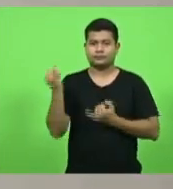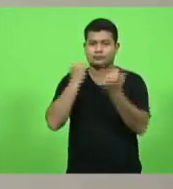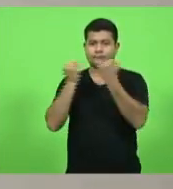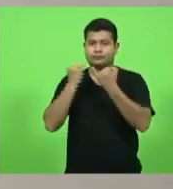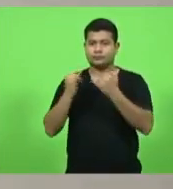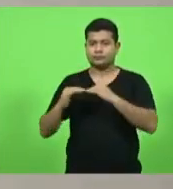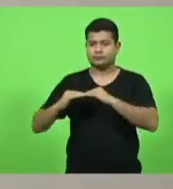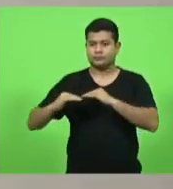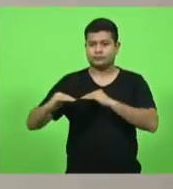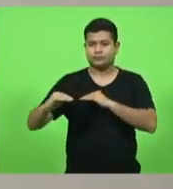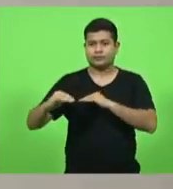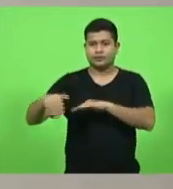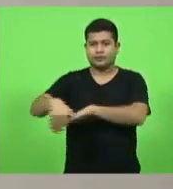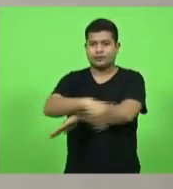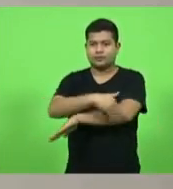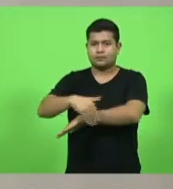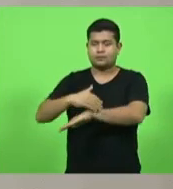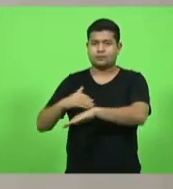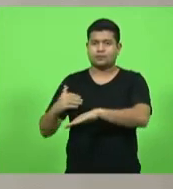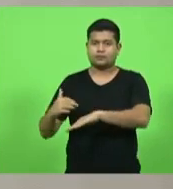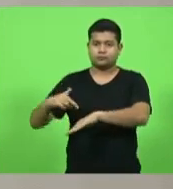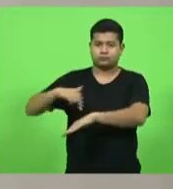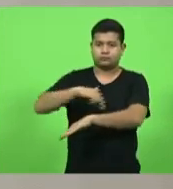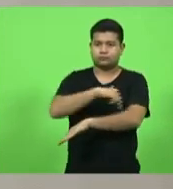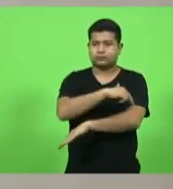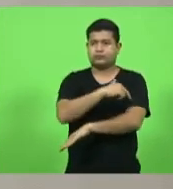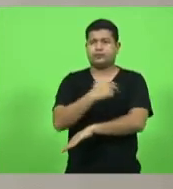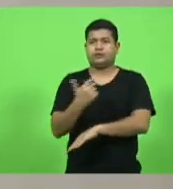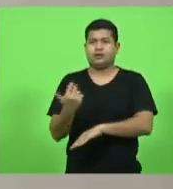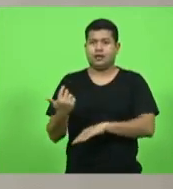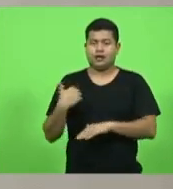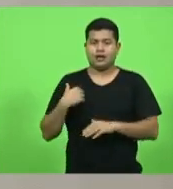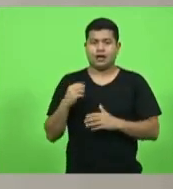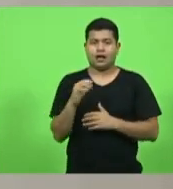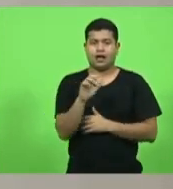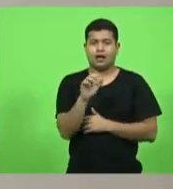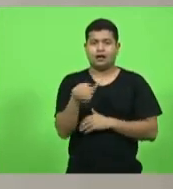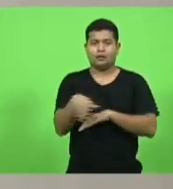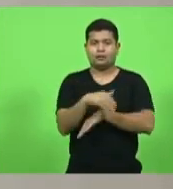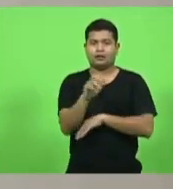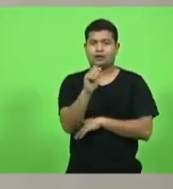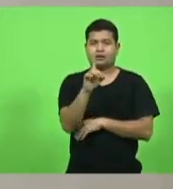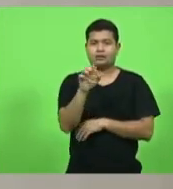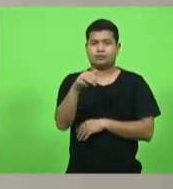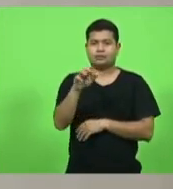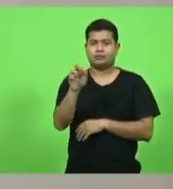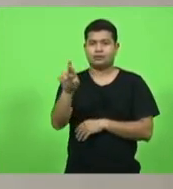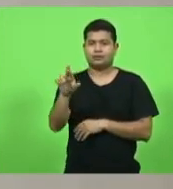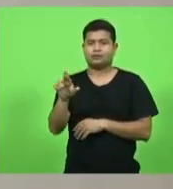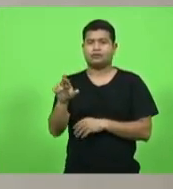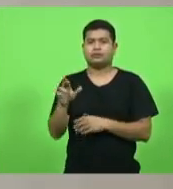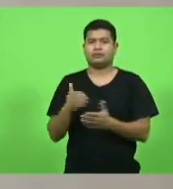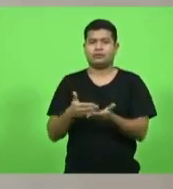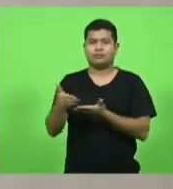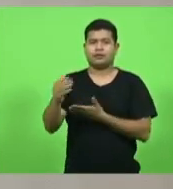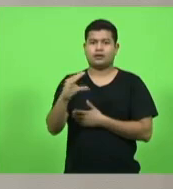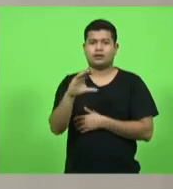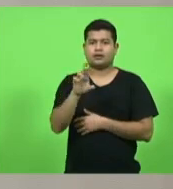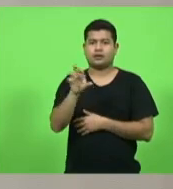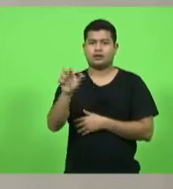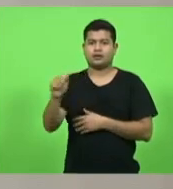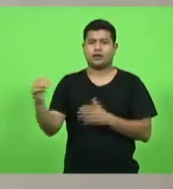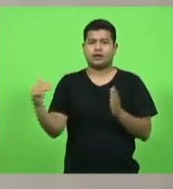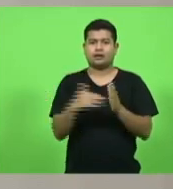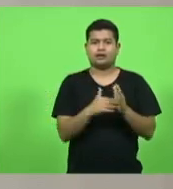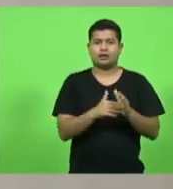calçada da rodovia Ademar Gonzaga, que vai da lateral do CREA até o supermercado